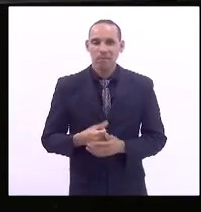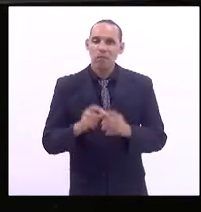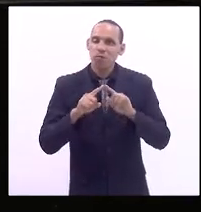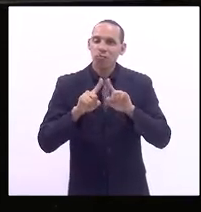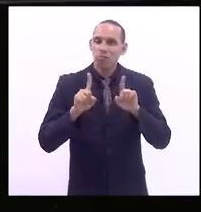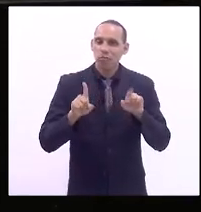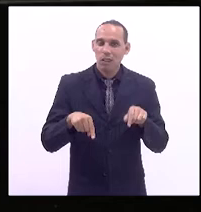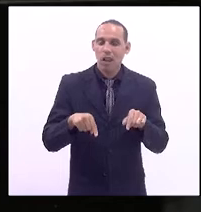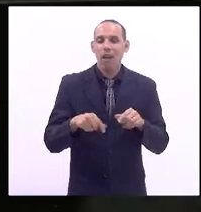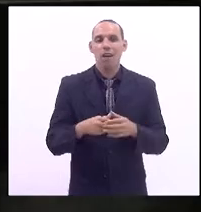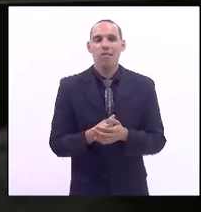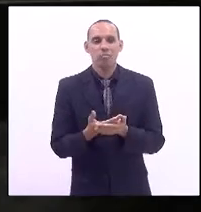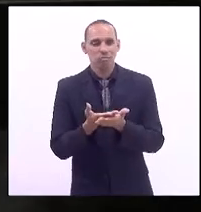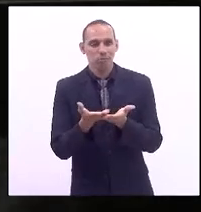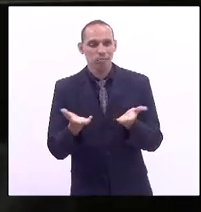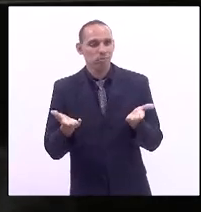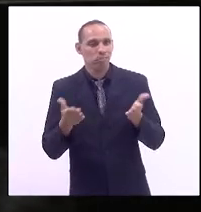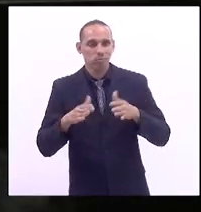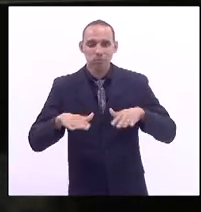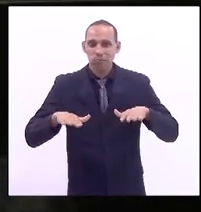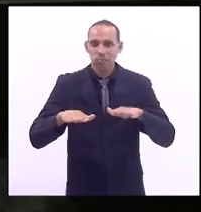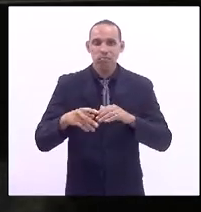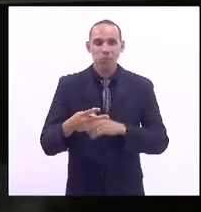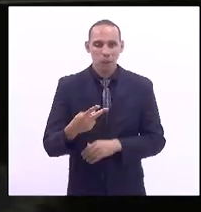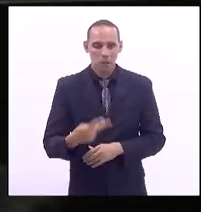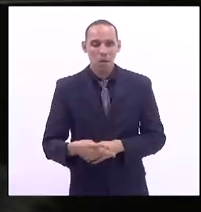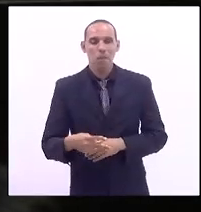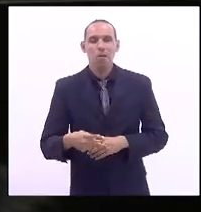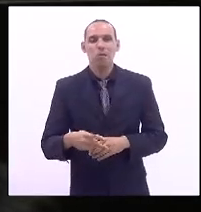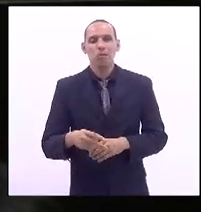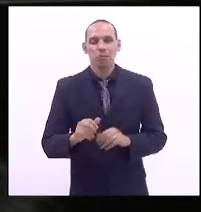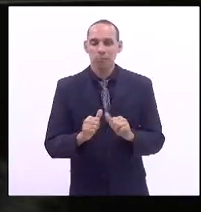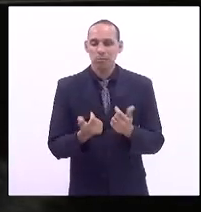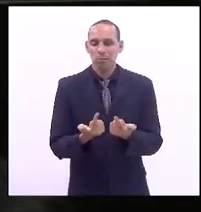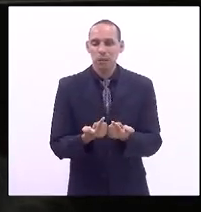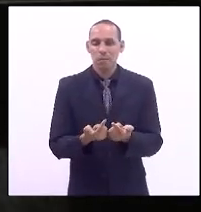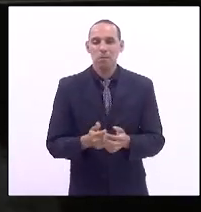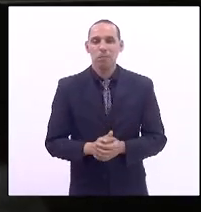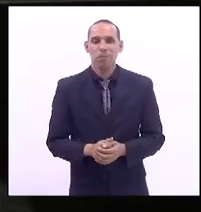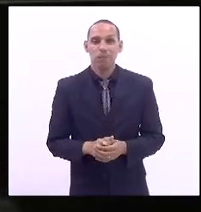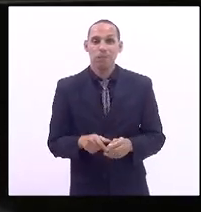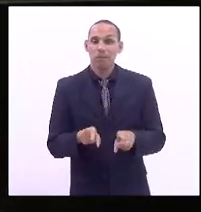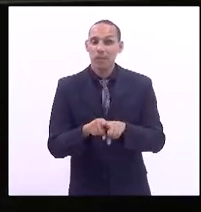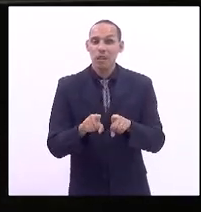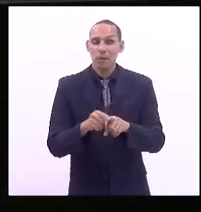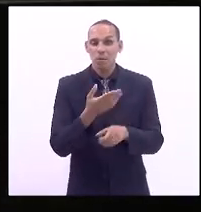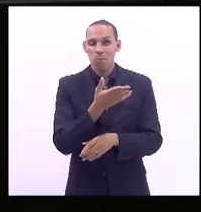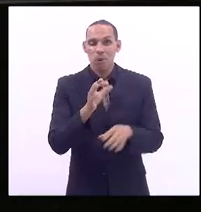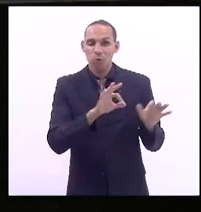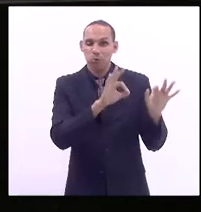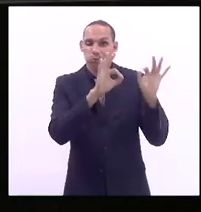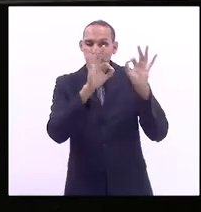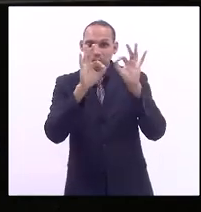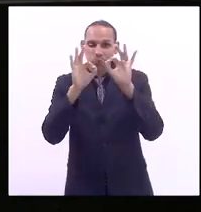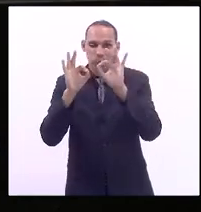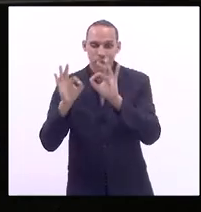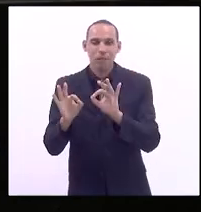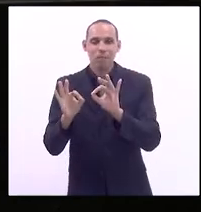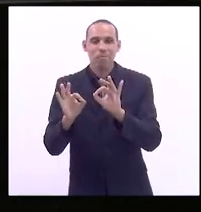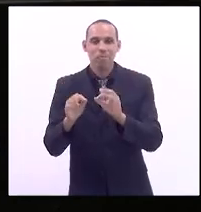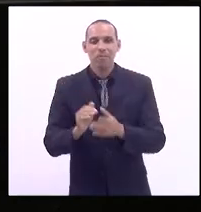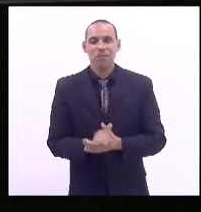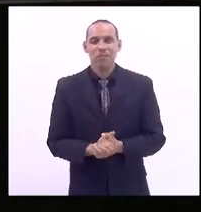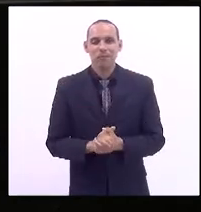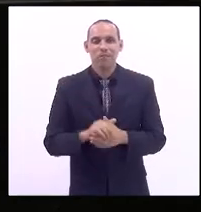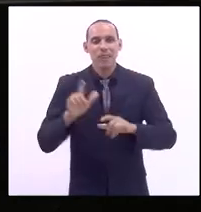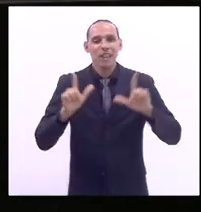ionarios servidores desta casa e aqueles que nos acompanham pela